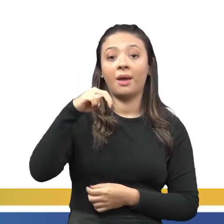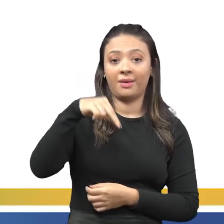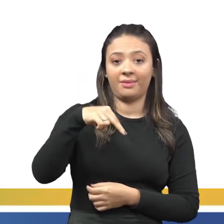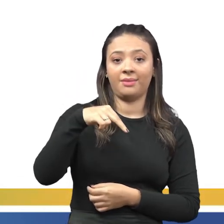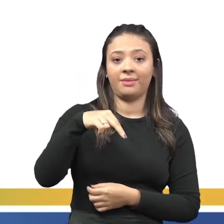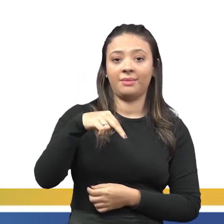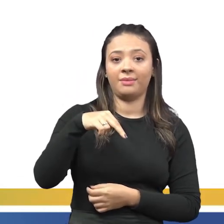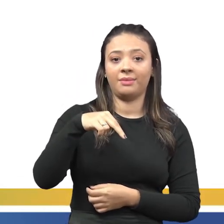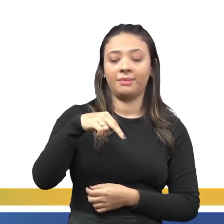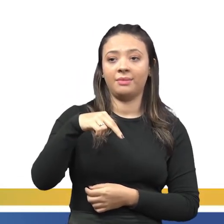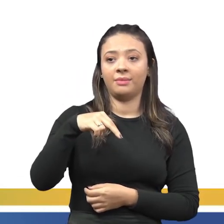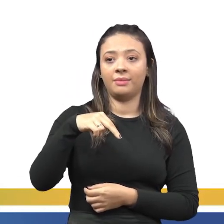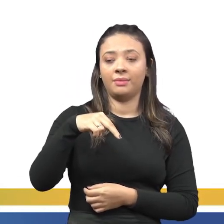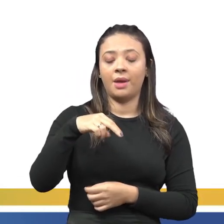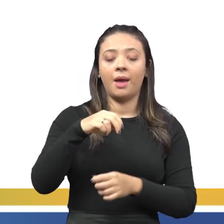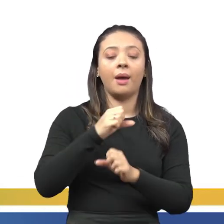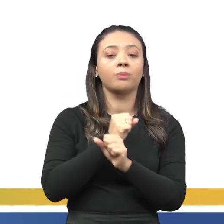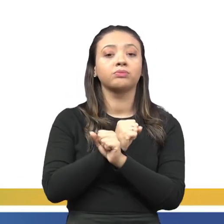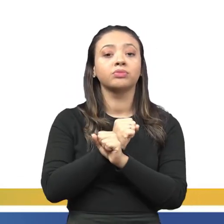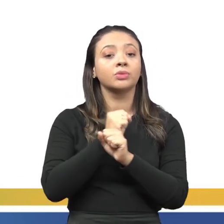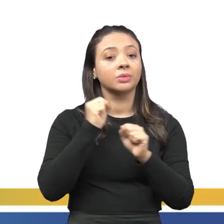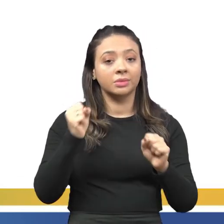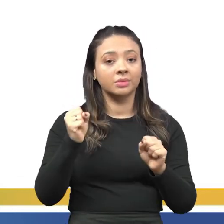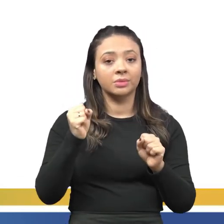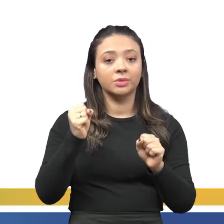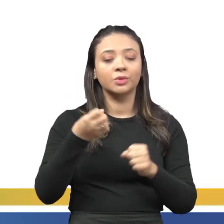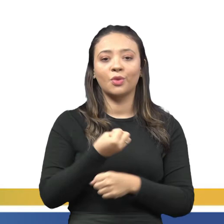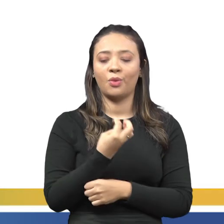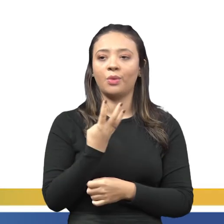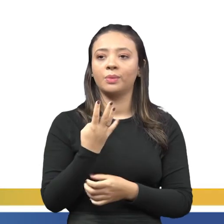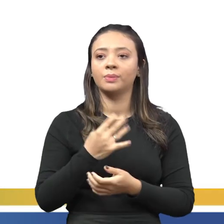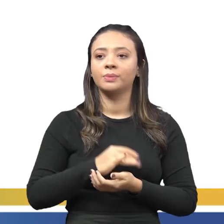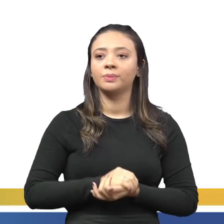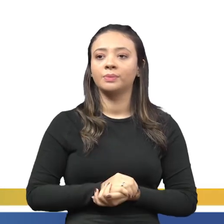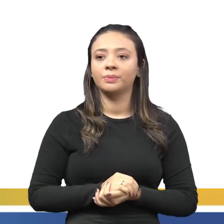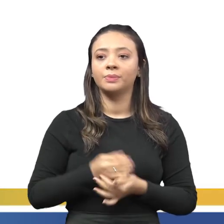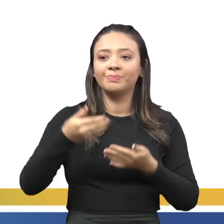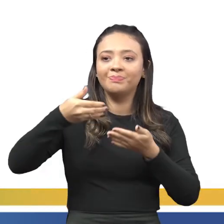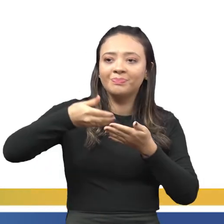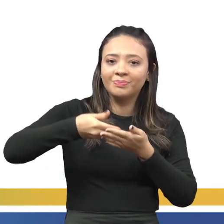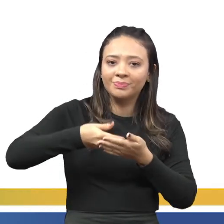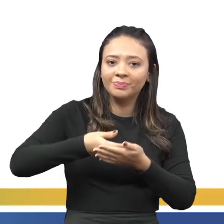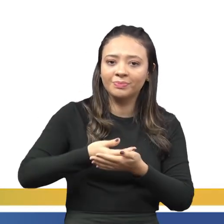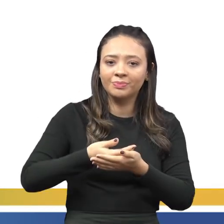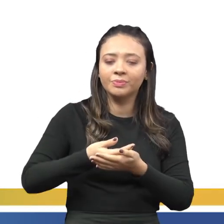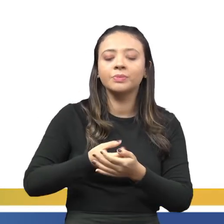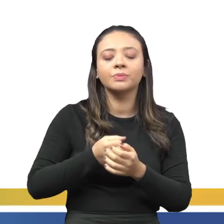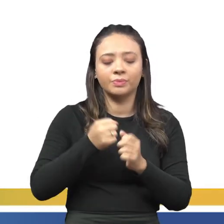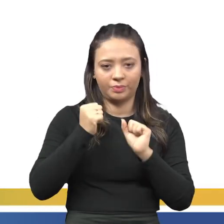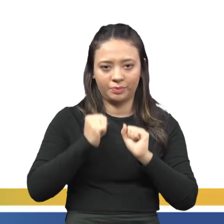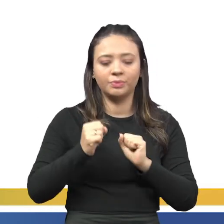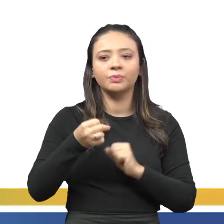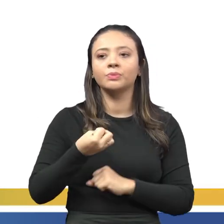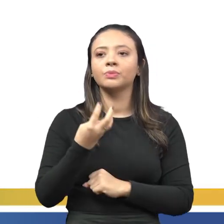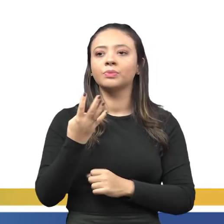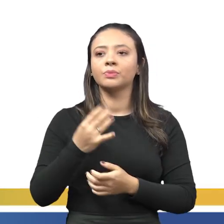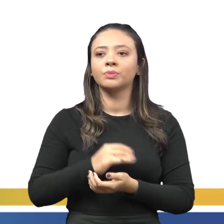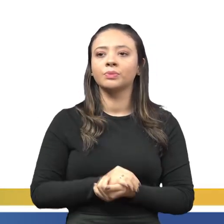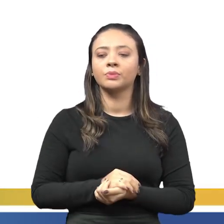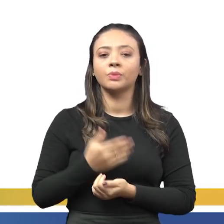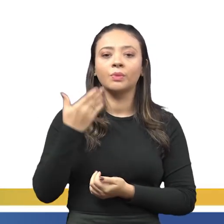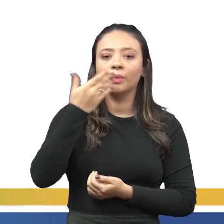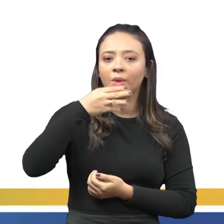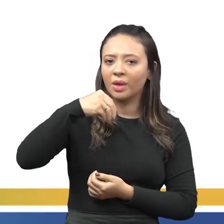é incontável. É aquele substantivo que é líquido, né? Então, os líquidos geralmente são incontáveis.